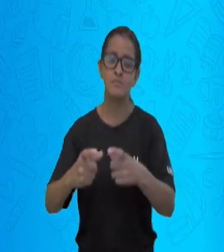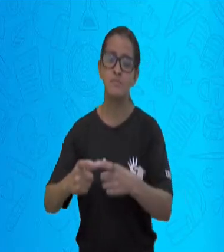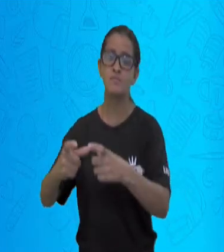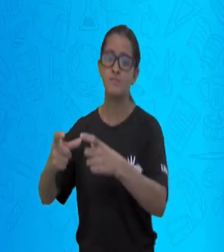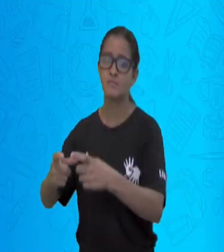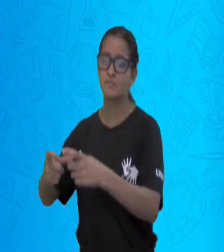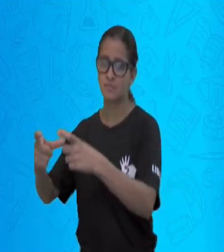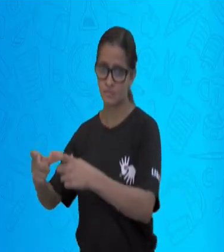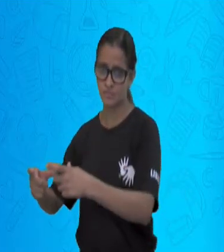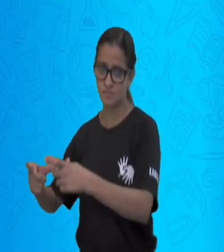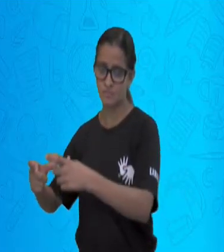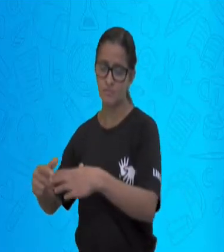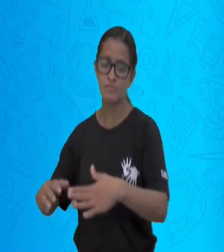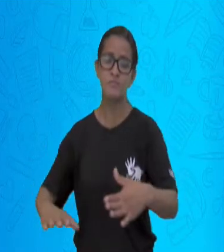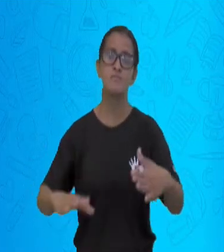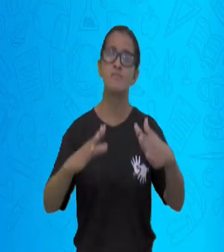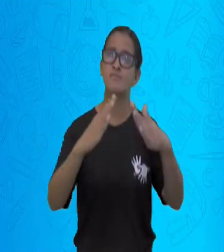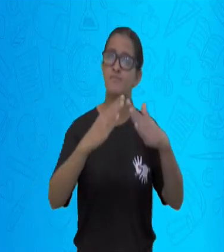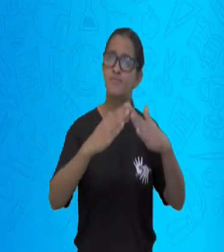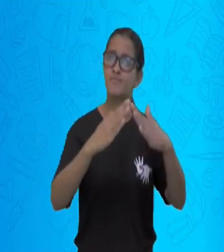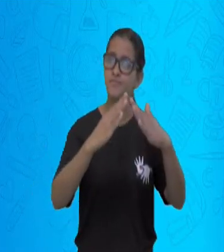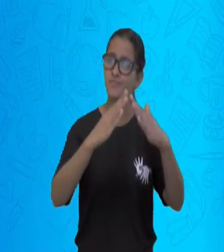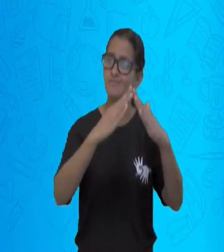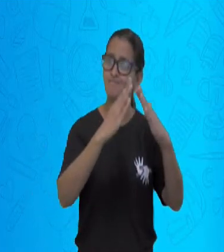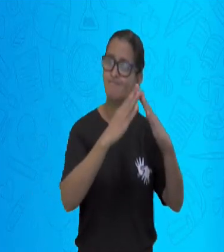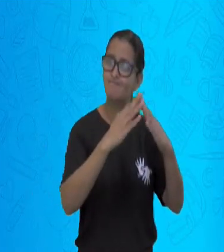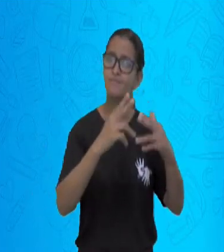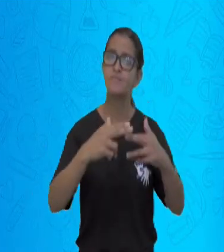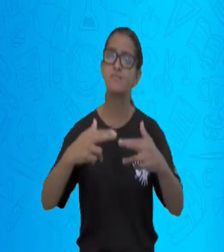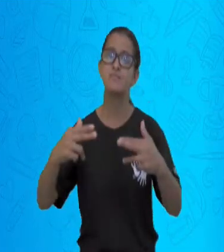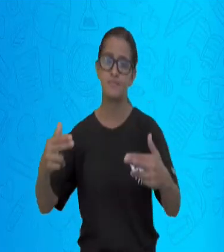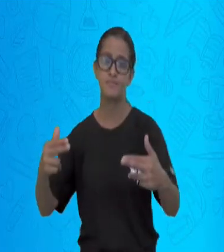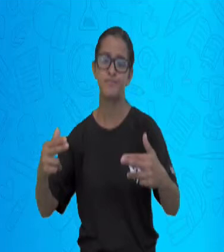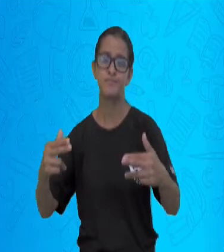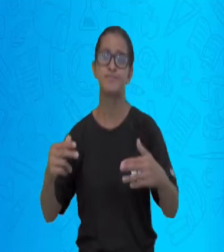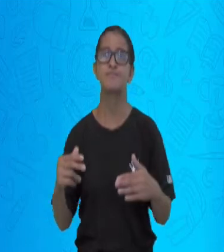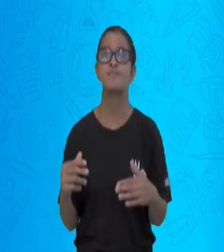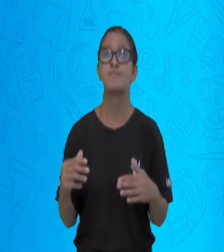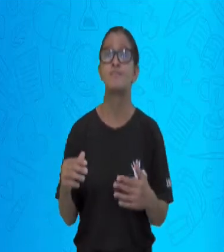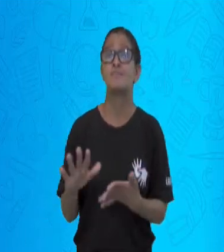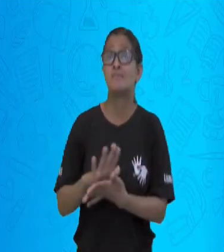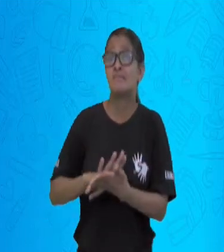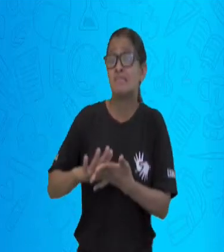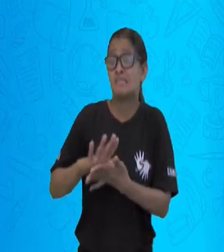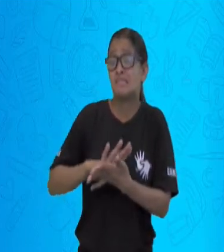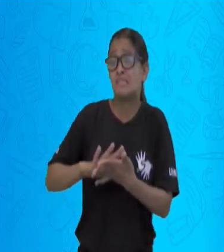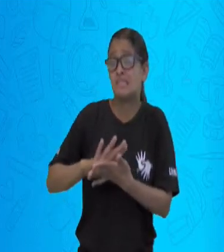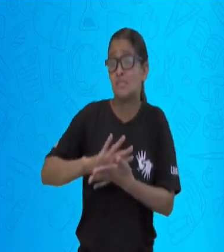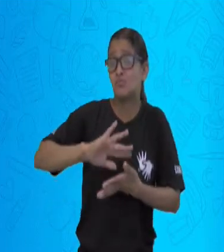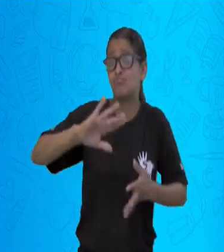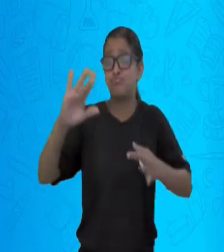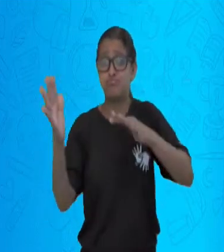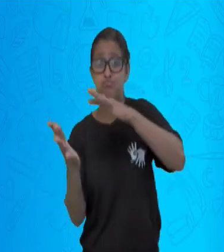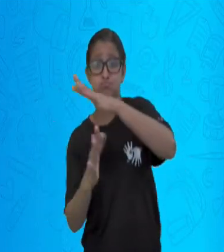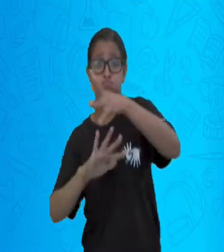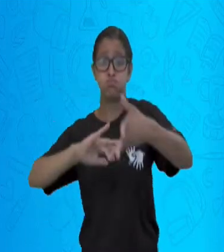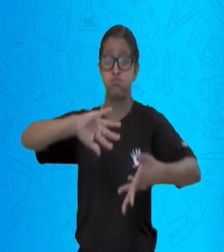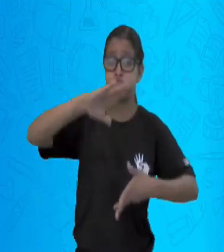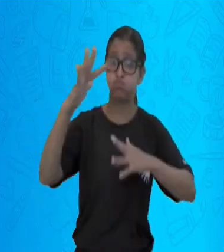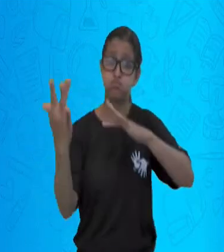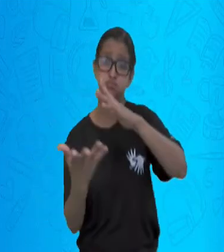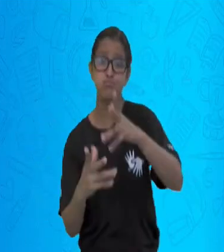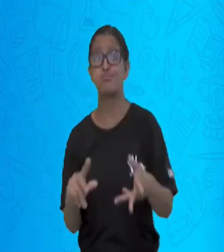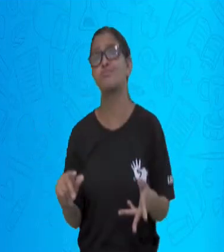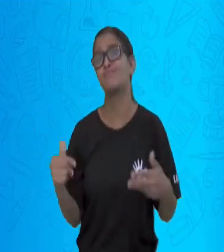ali crescendo gradativamente. E com isso vem o quê? Os catástrofes naturais. Às vezes nós vemos muito, né,